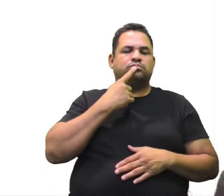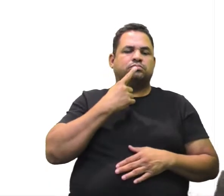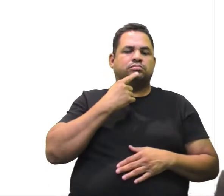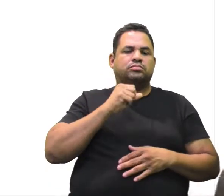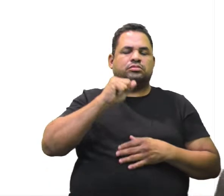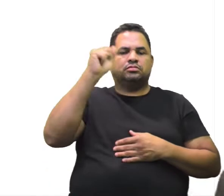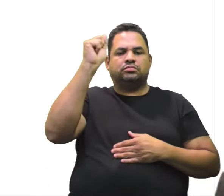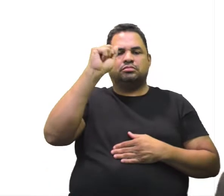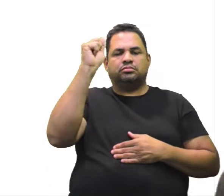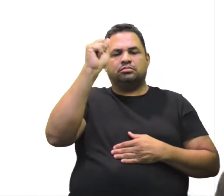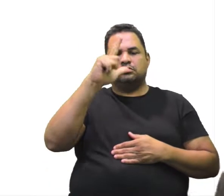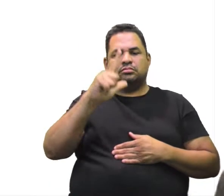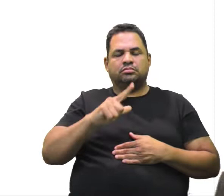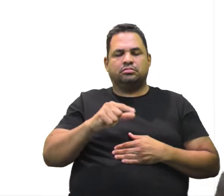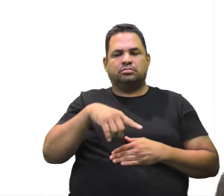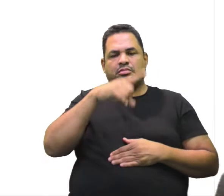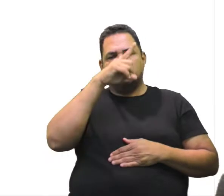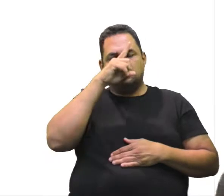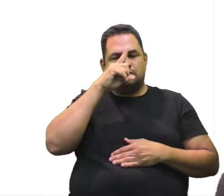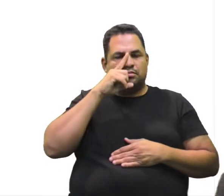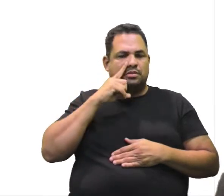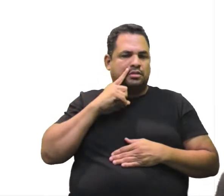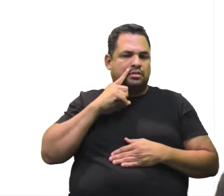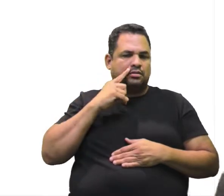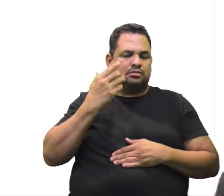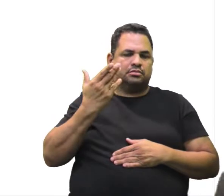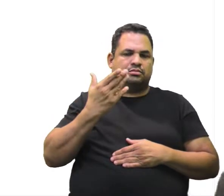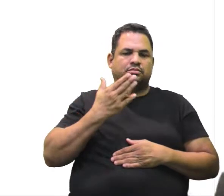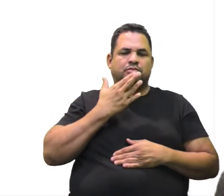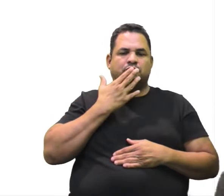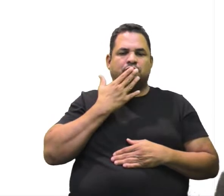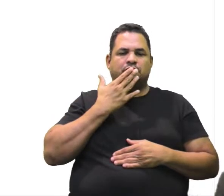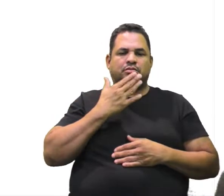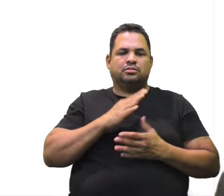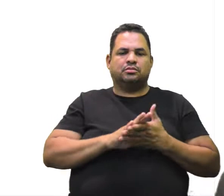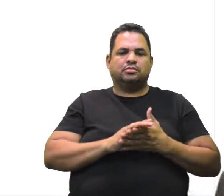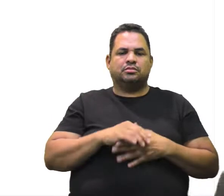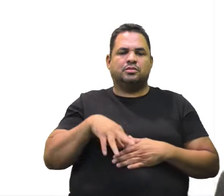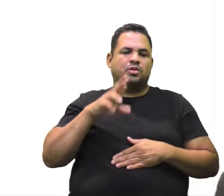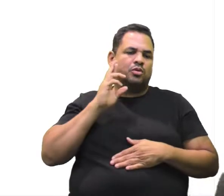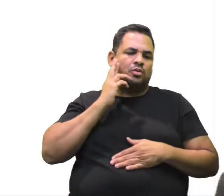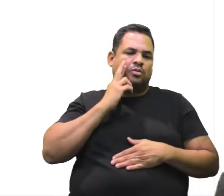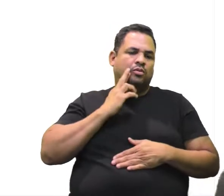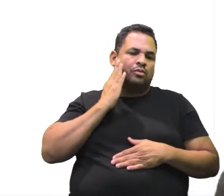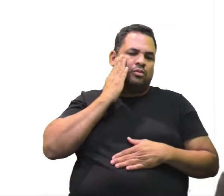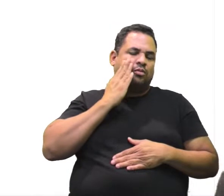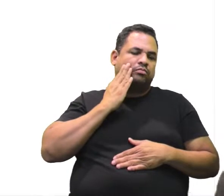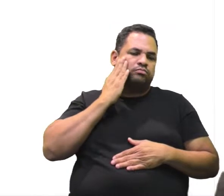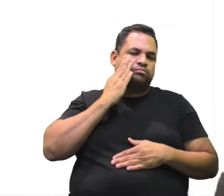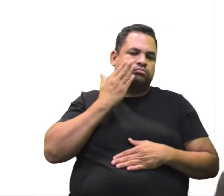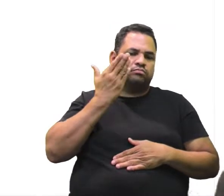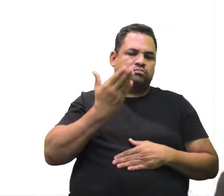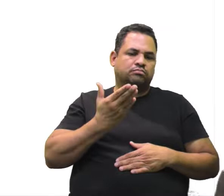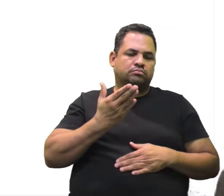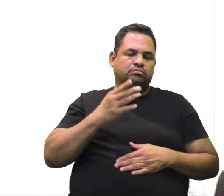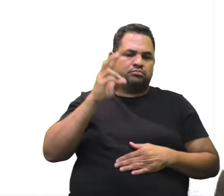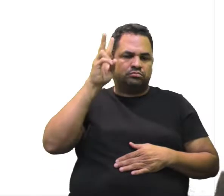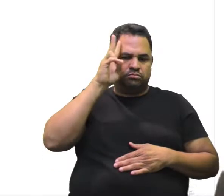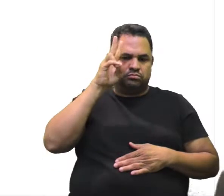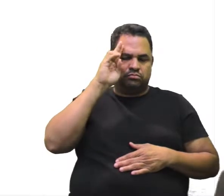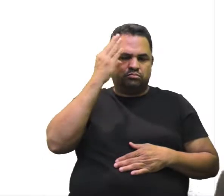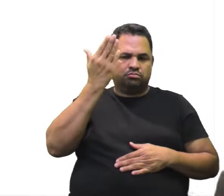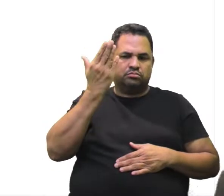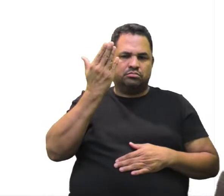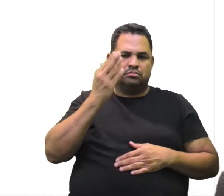azul, cor amarela, cor rosa. Enfim, lembrando